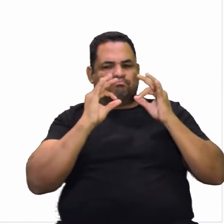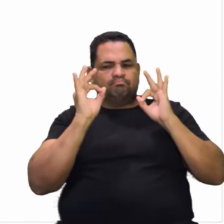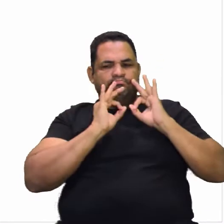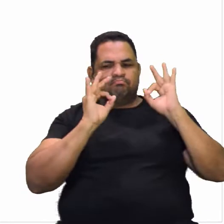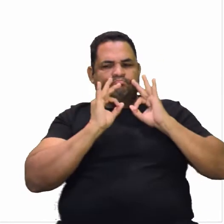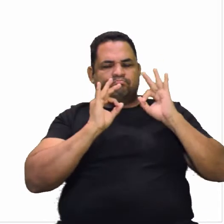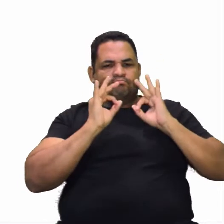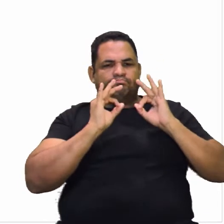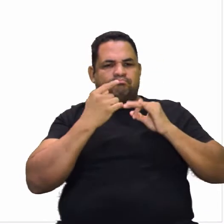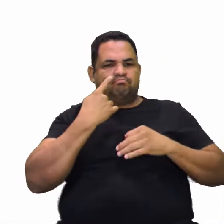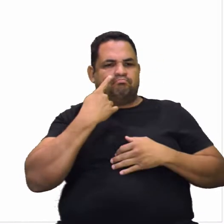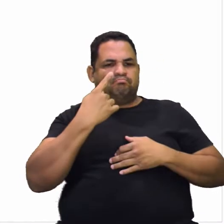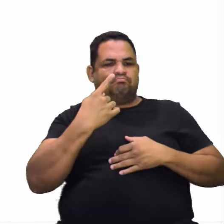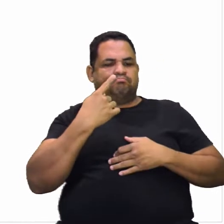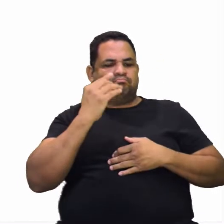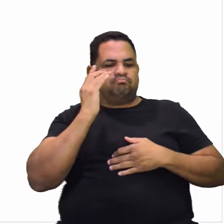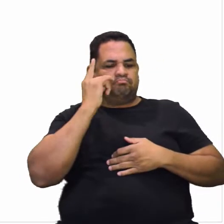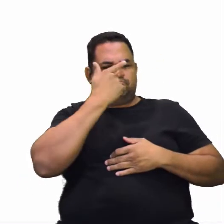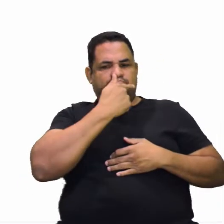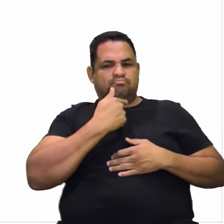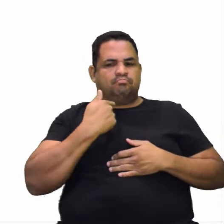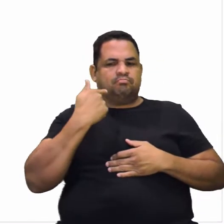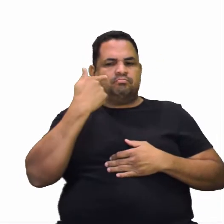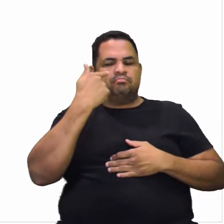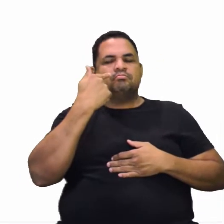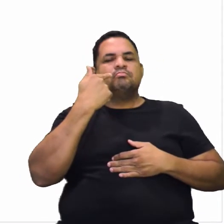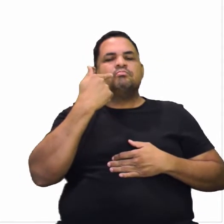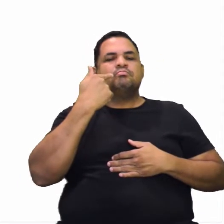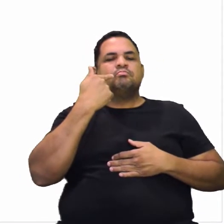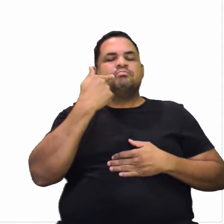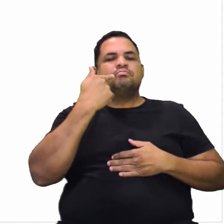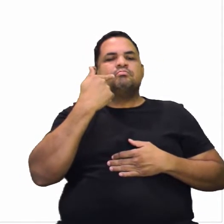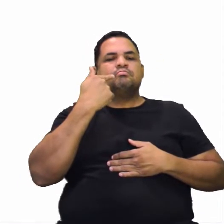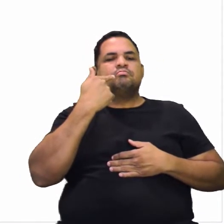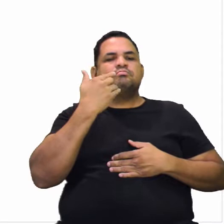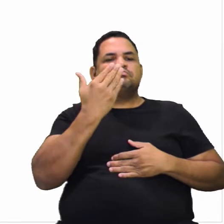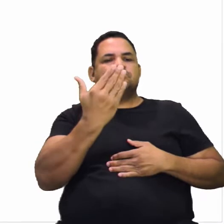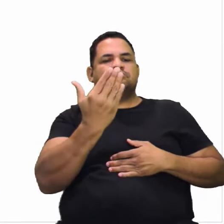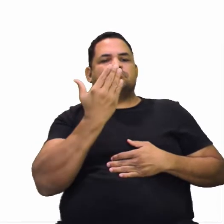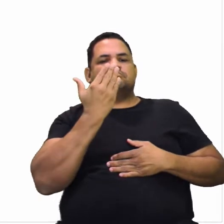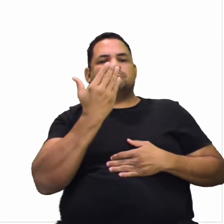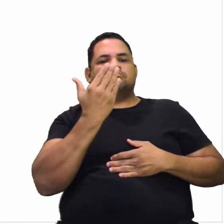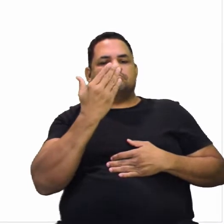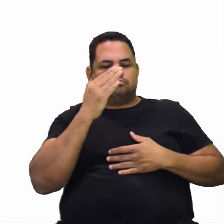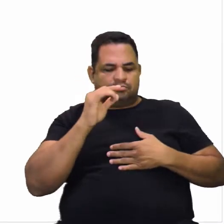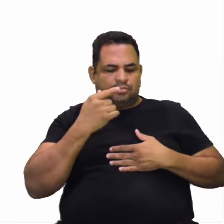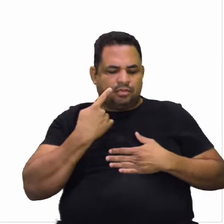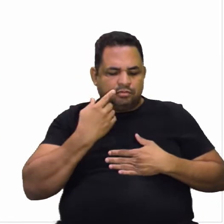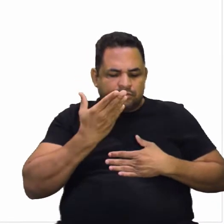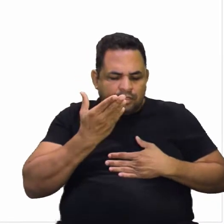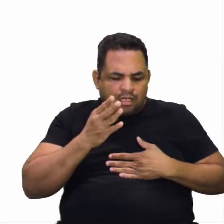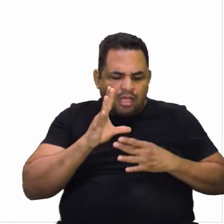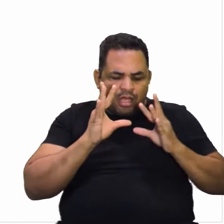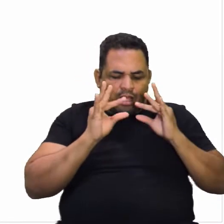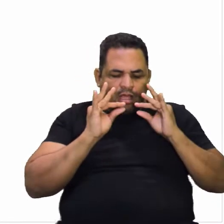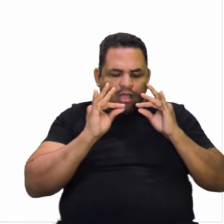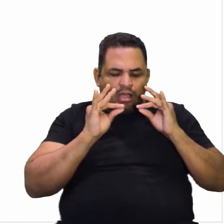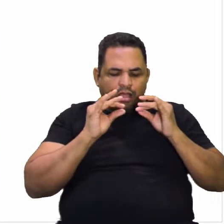que ele olhou seu rosto no reflexo de uma água e ficou tão encantado